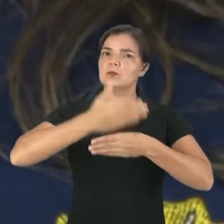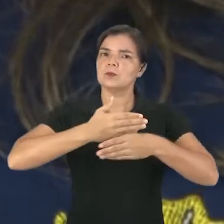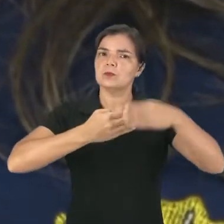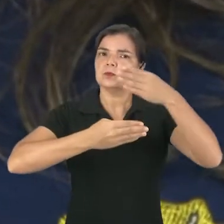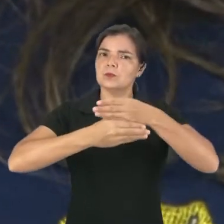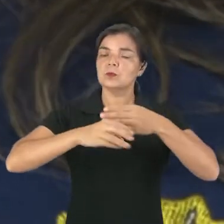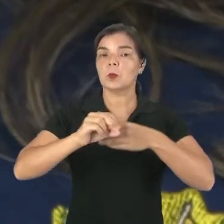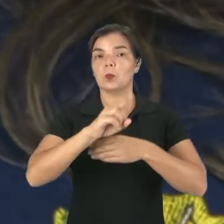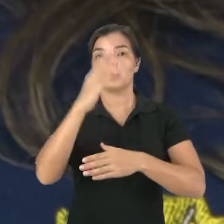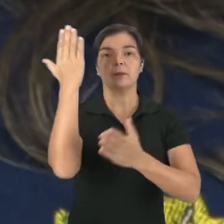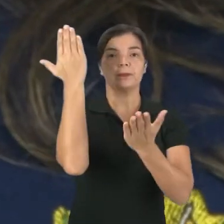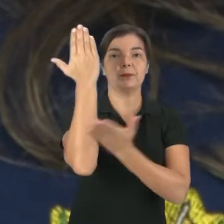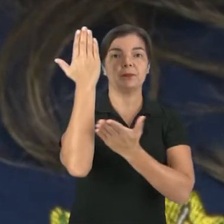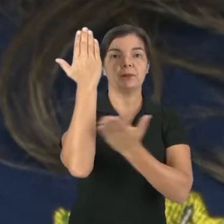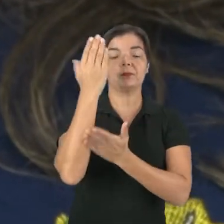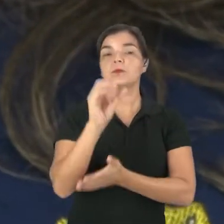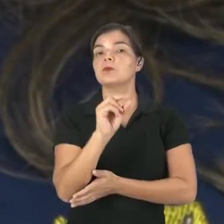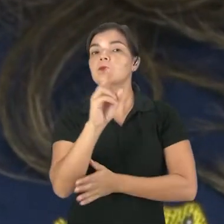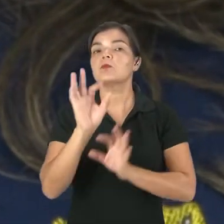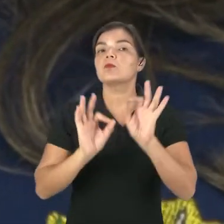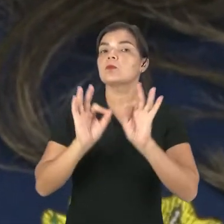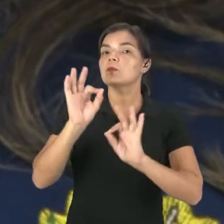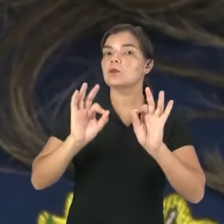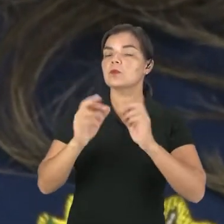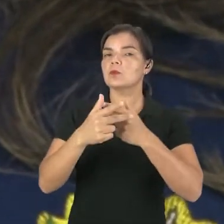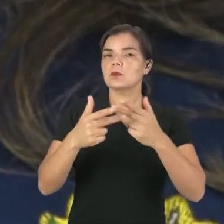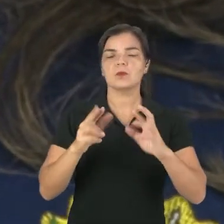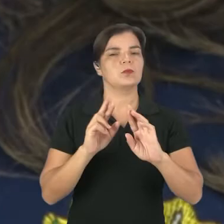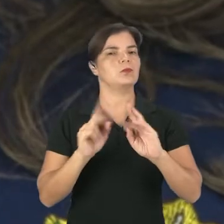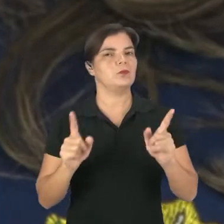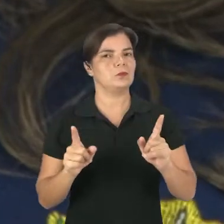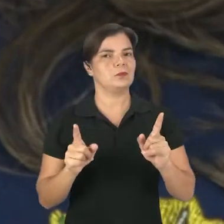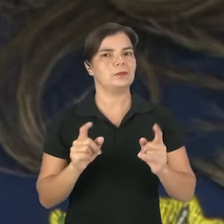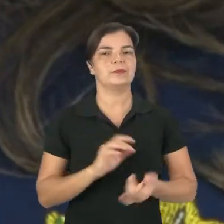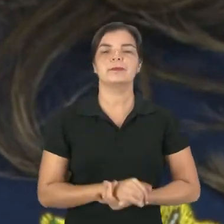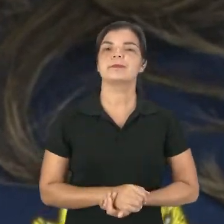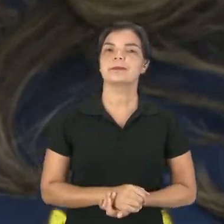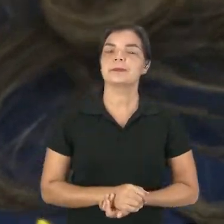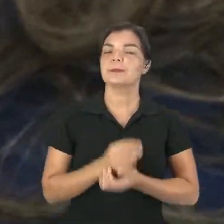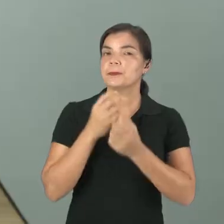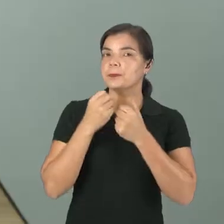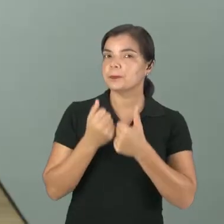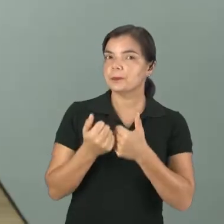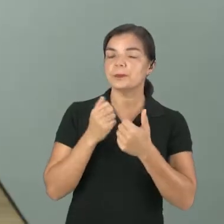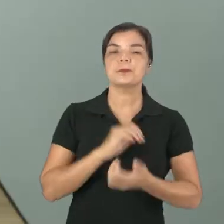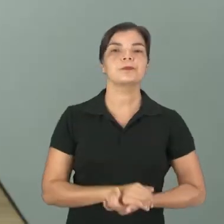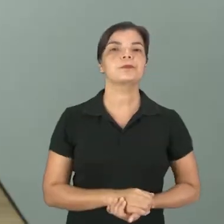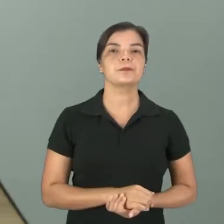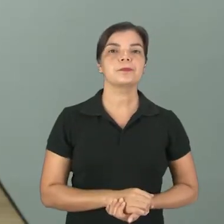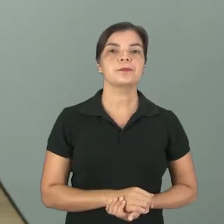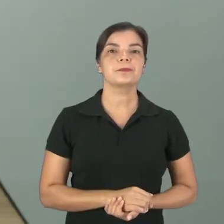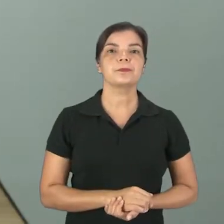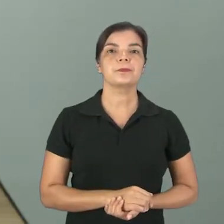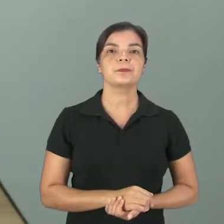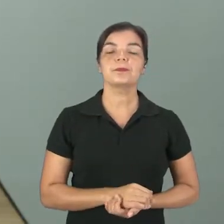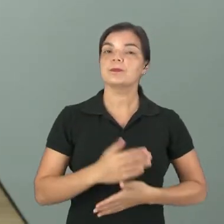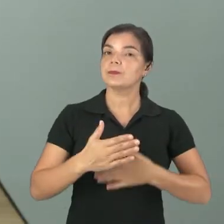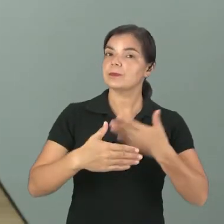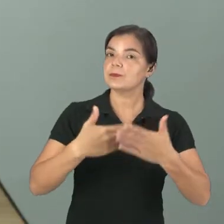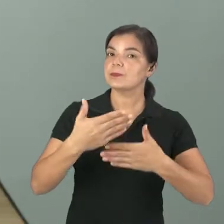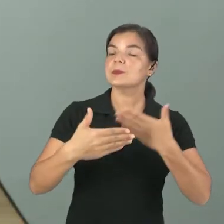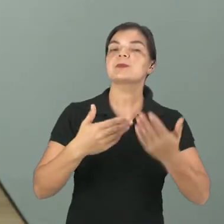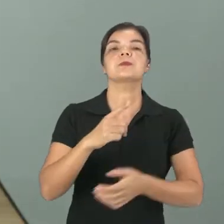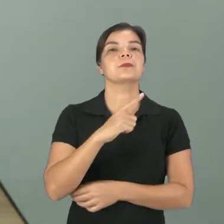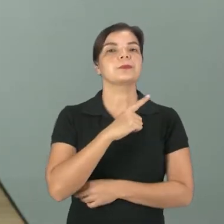tijolos ou de madeira? Ou essa casa é feita de algo diferente? Muito bem. E para